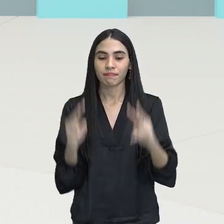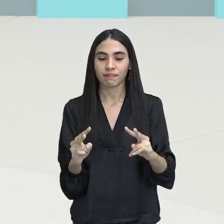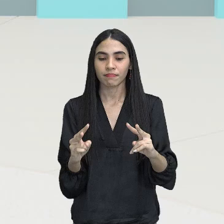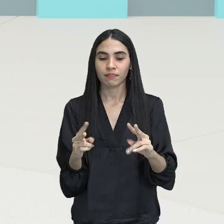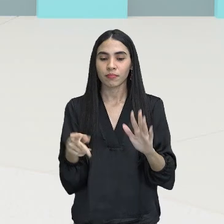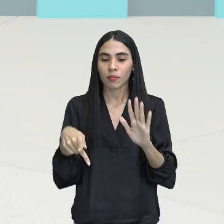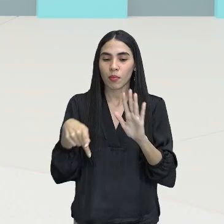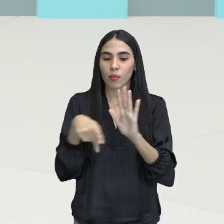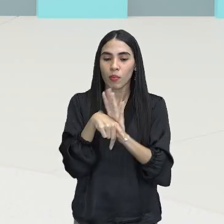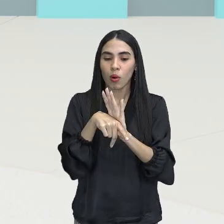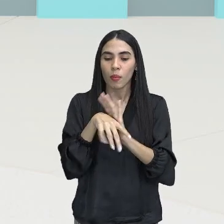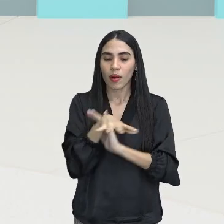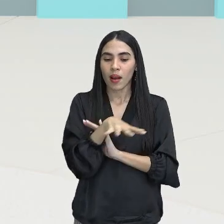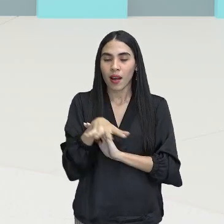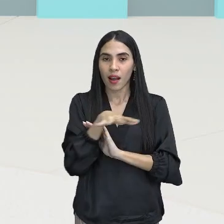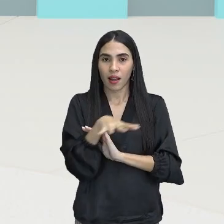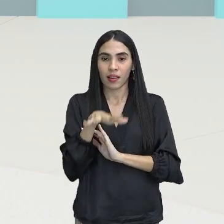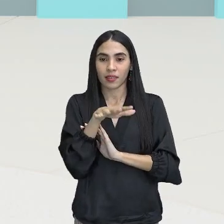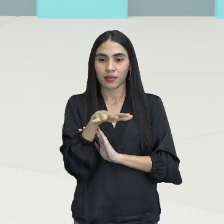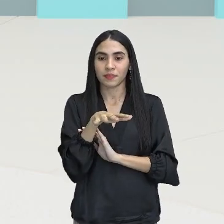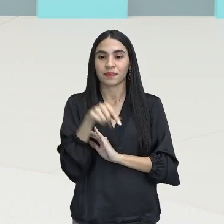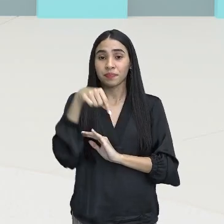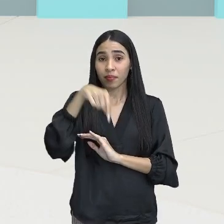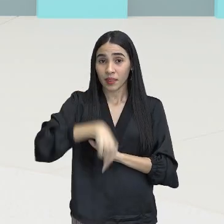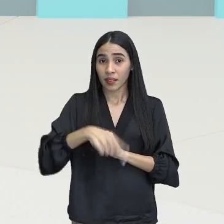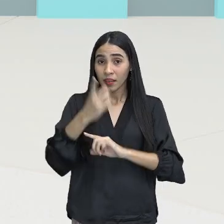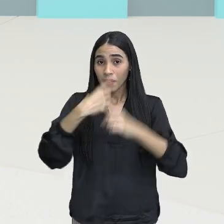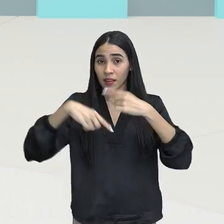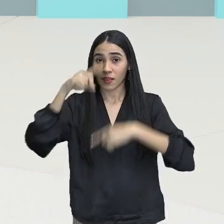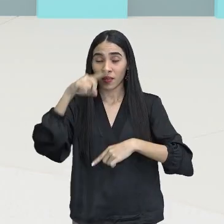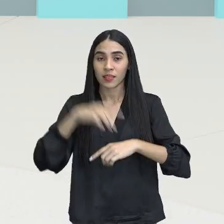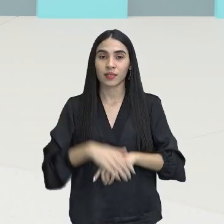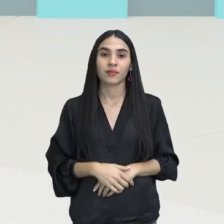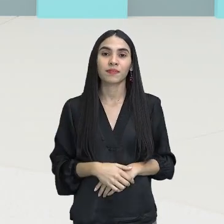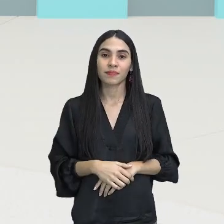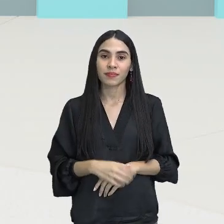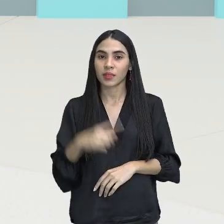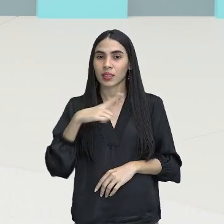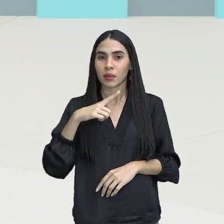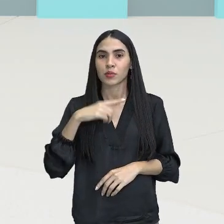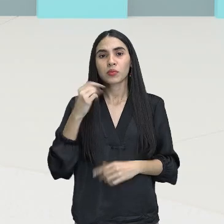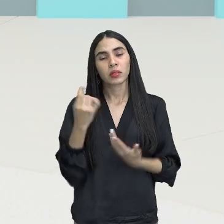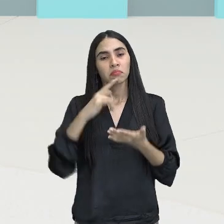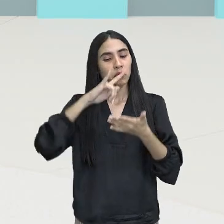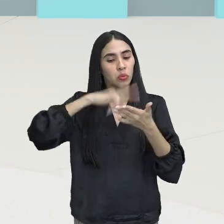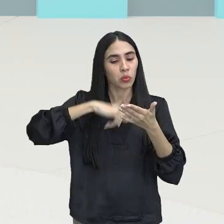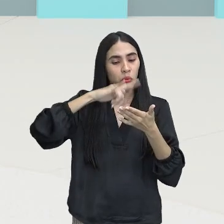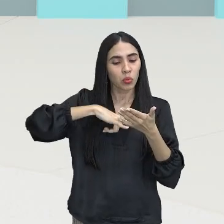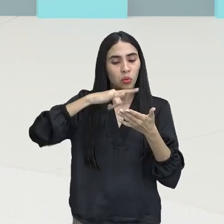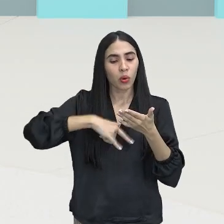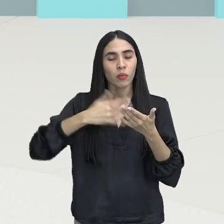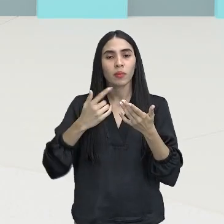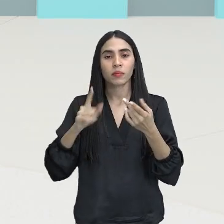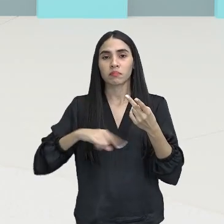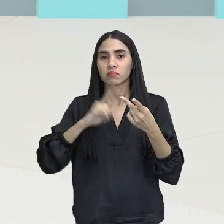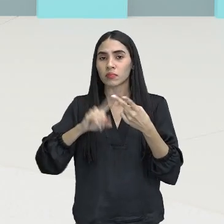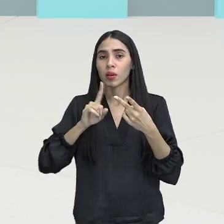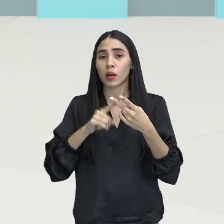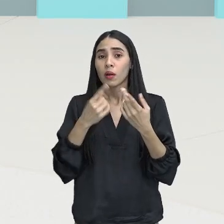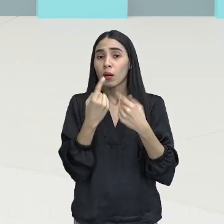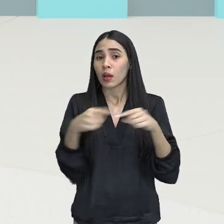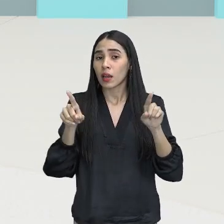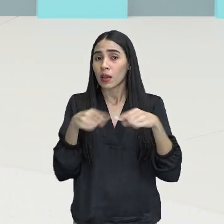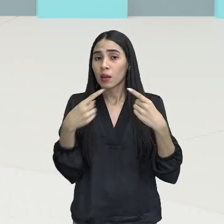para a nossa contemporaneidade, para esse avanço, nós temos aí documentários, músicas